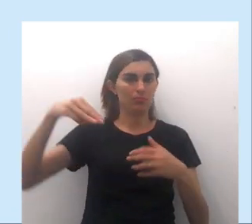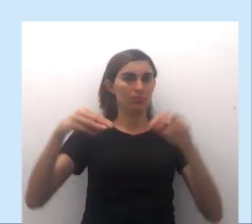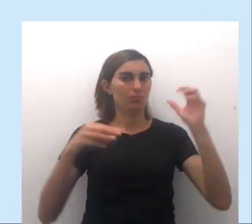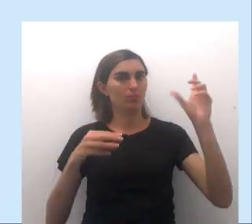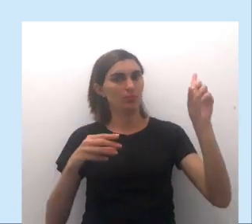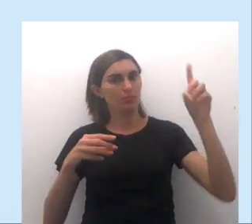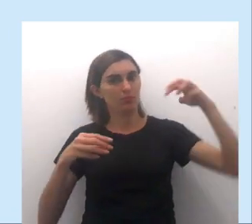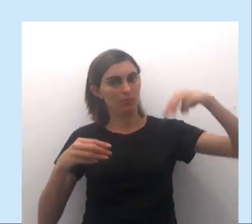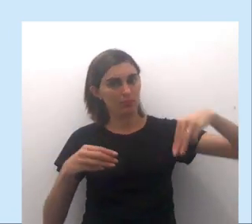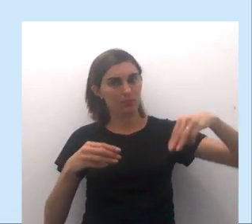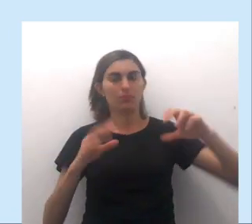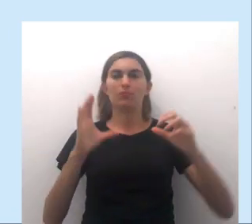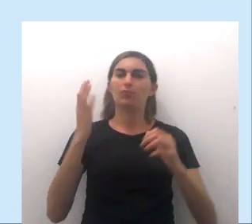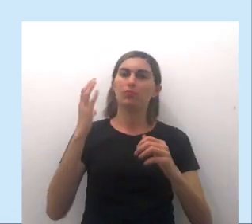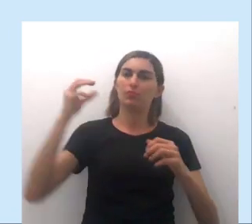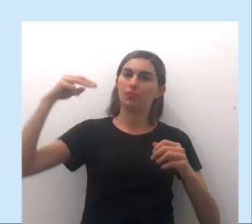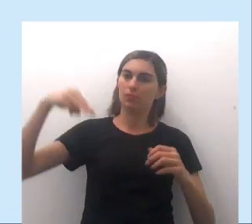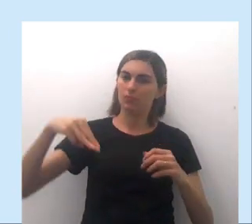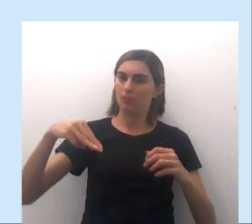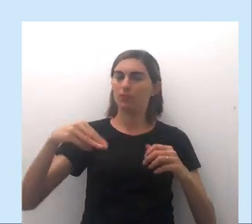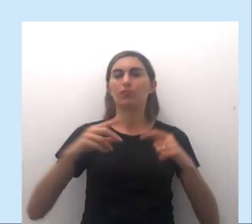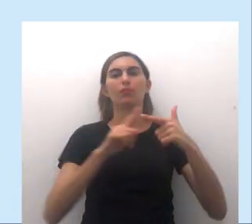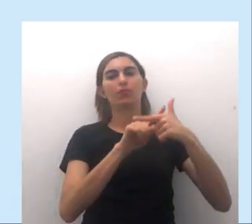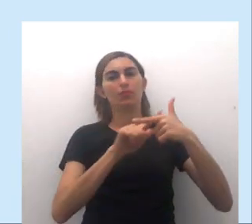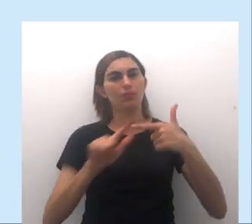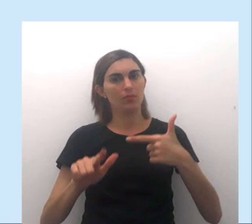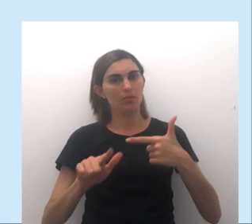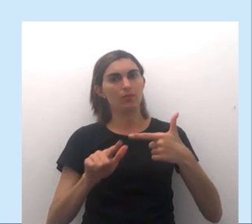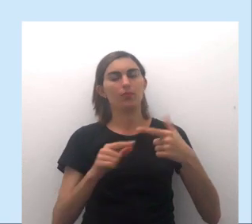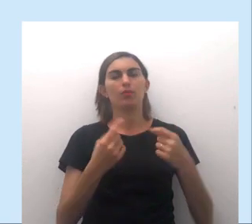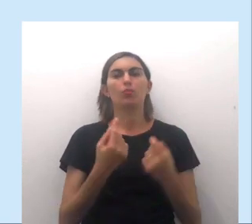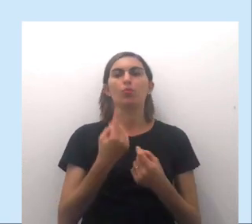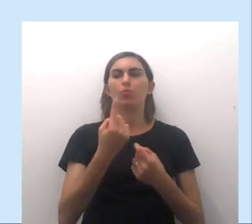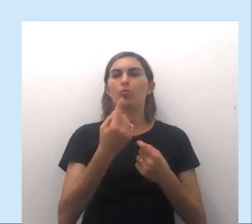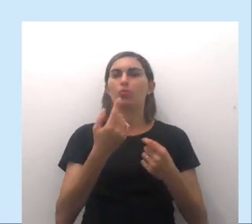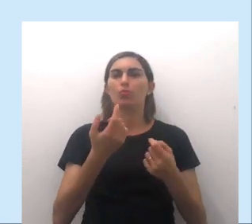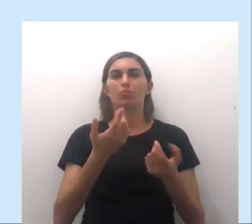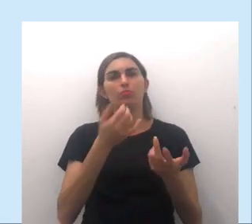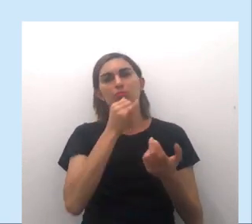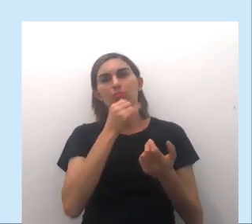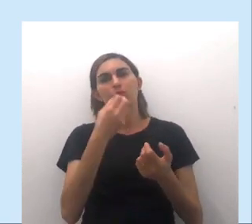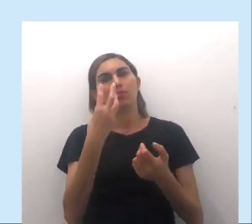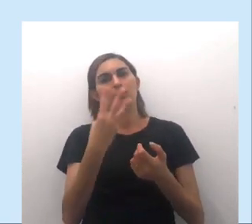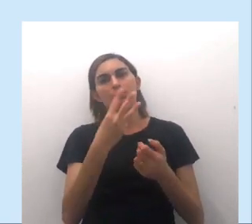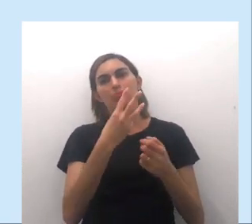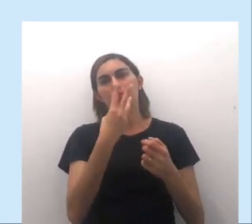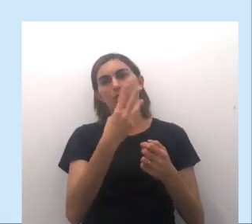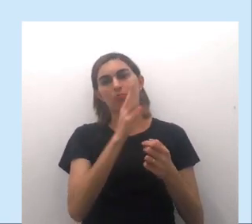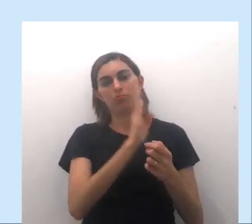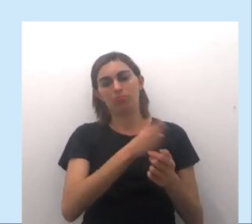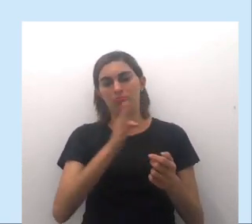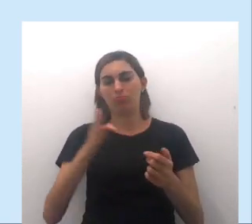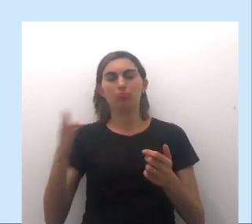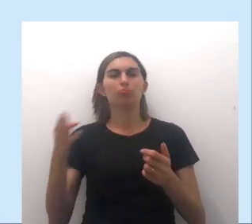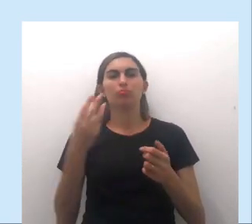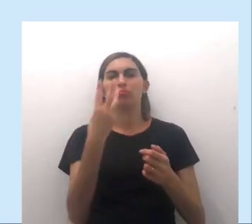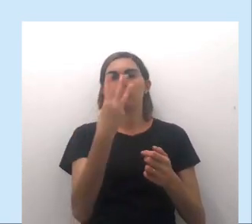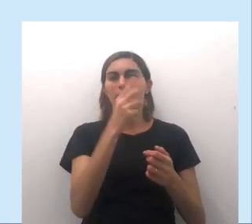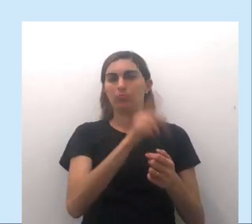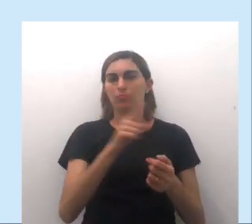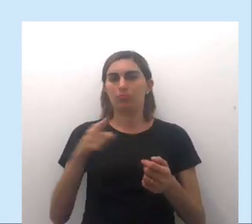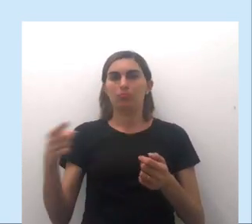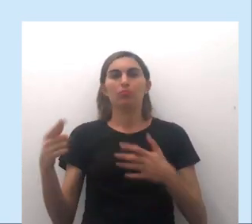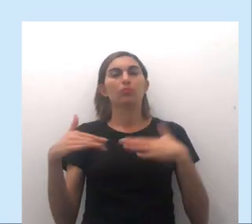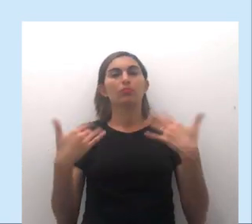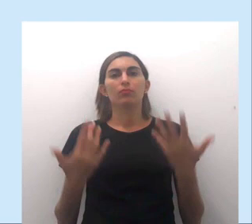decímetro, decímetro, centímetro. Então, eu divido uma casa só, como eu tenho 3 dimensões, então cada casa pula